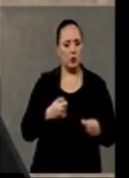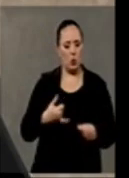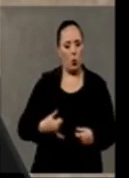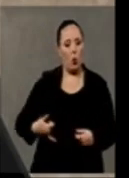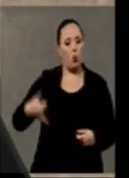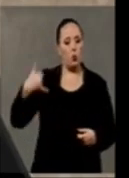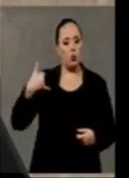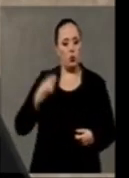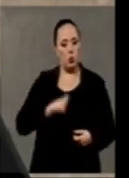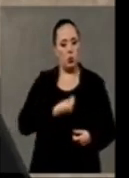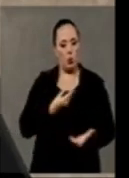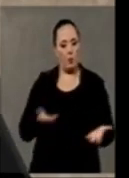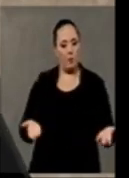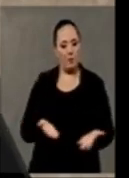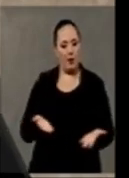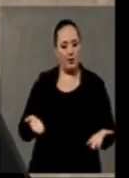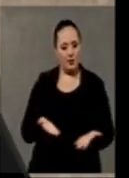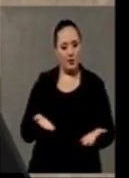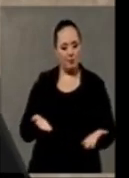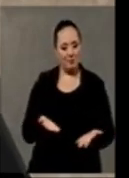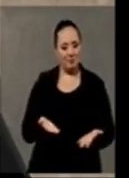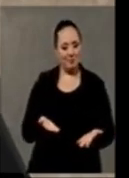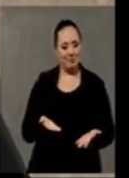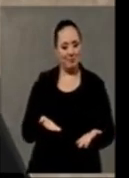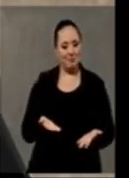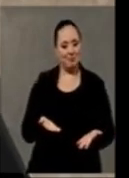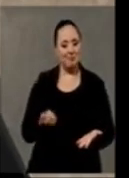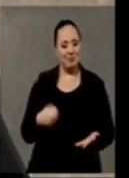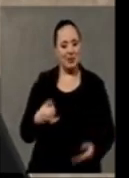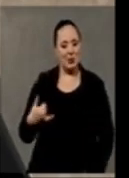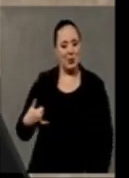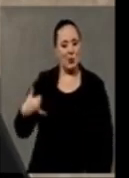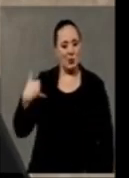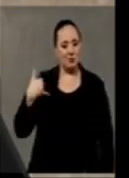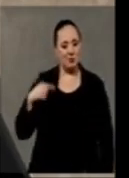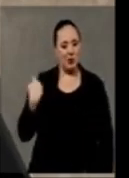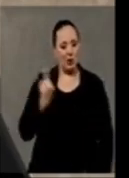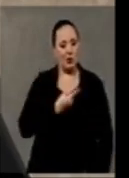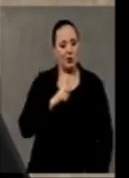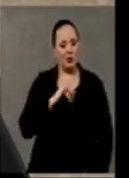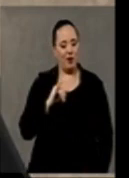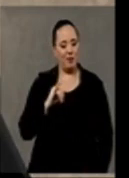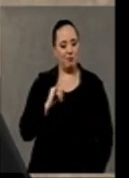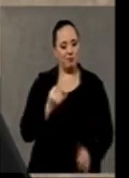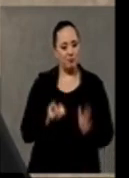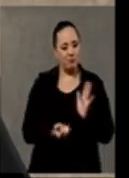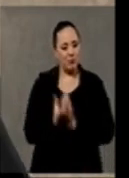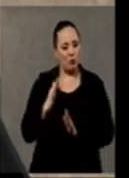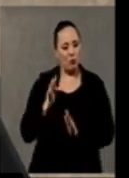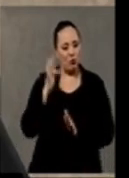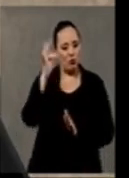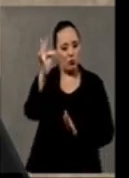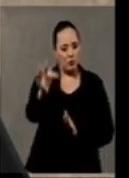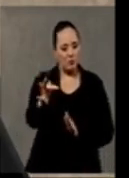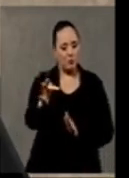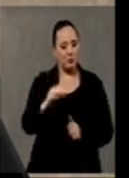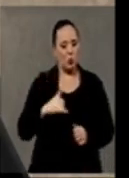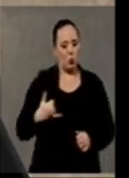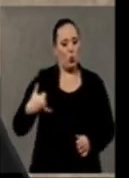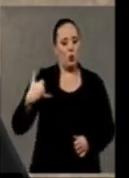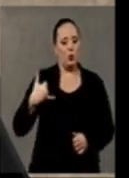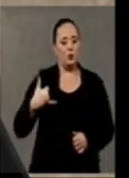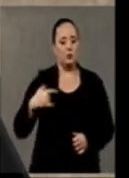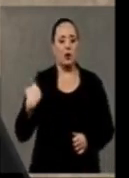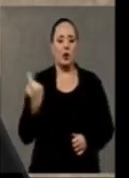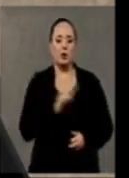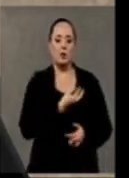presente que nós estamos neste momento a construir e que carregamos nos